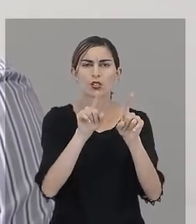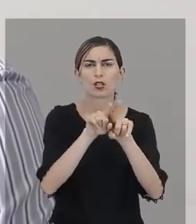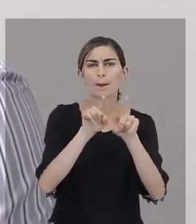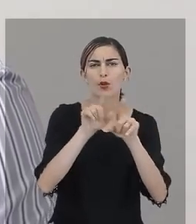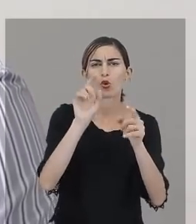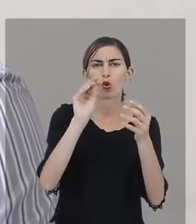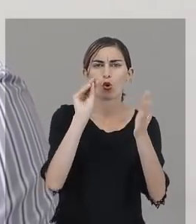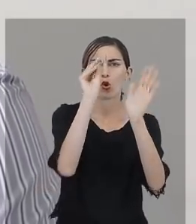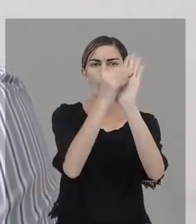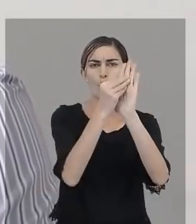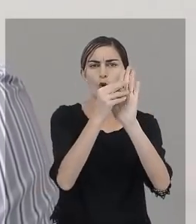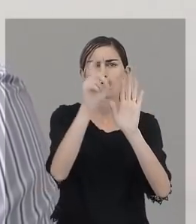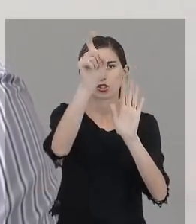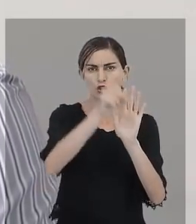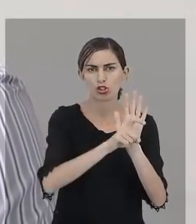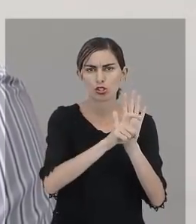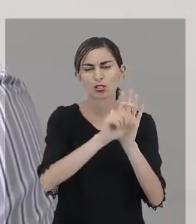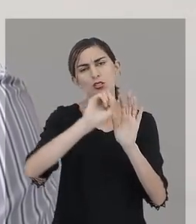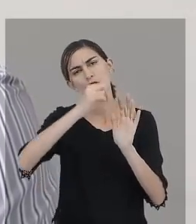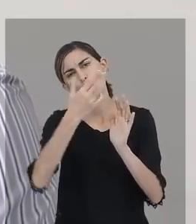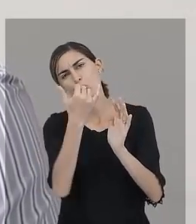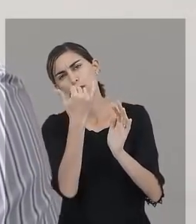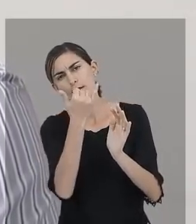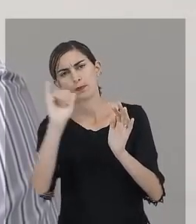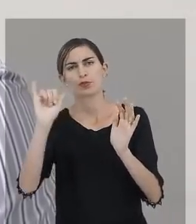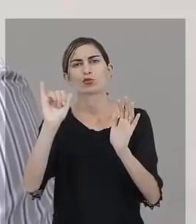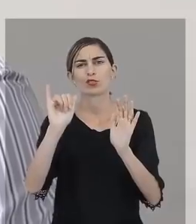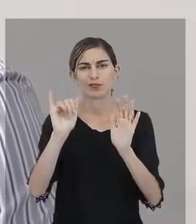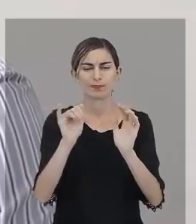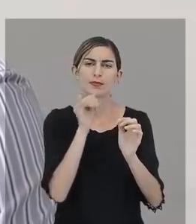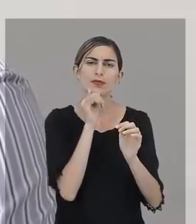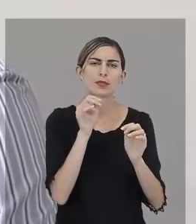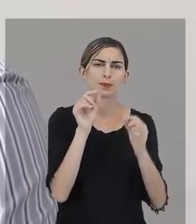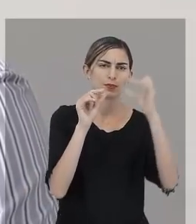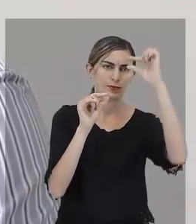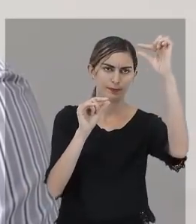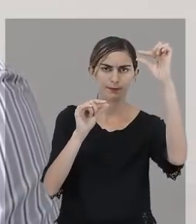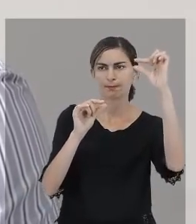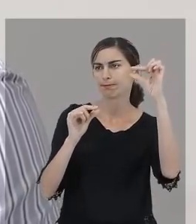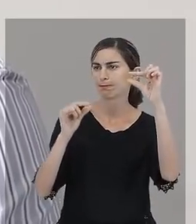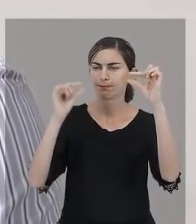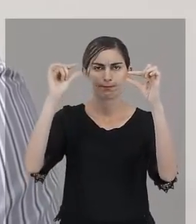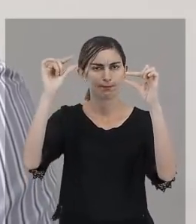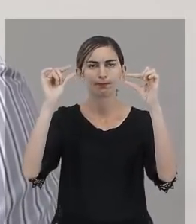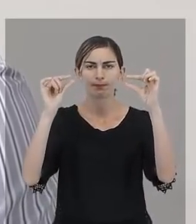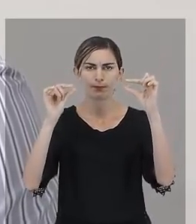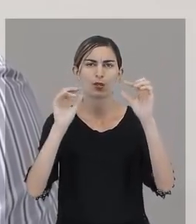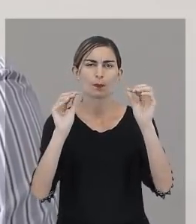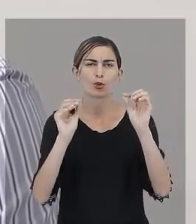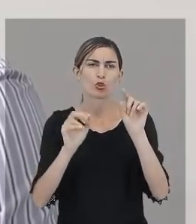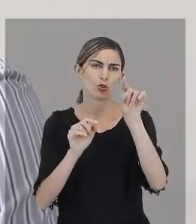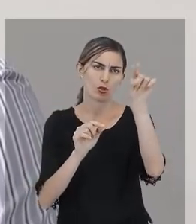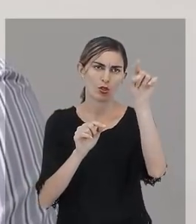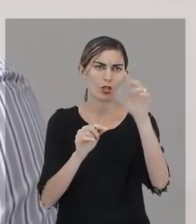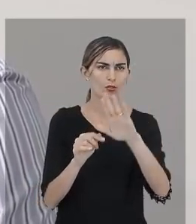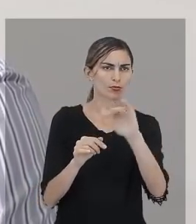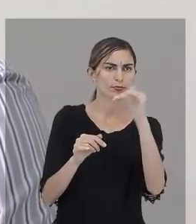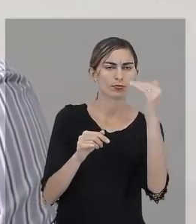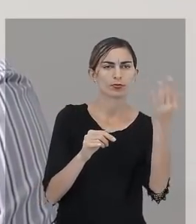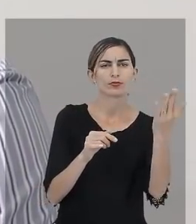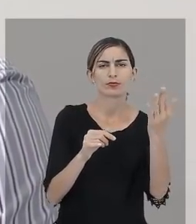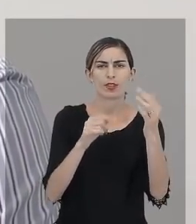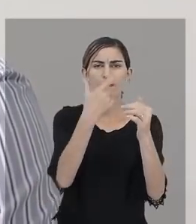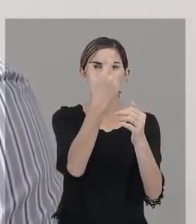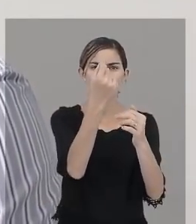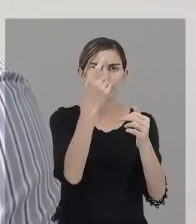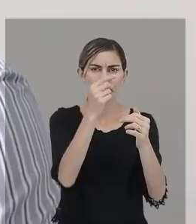posição x e y, as coordenadas x e y dos seus elementos. Então, se você tiver um botão dentro de um absolute layout, você pode dizer que aquele botão está na